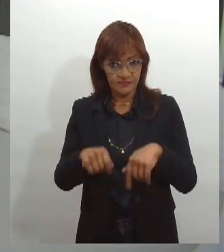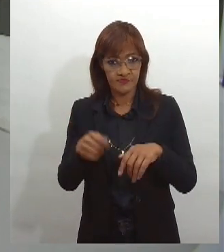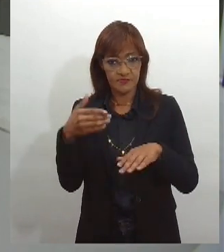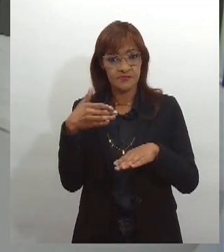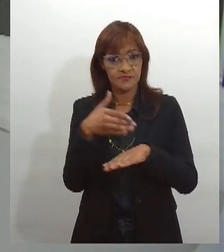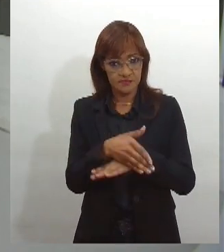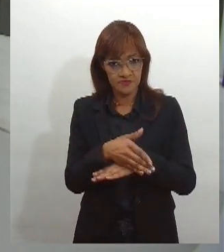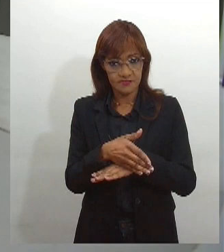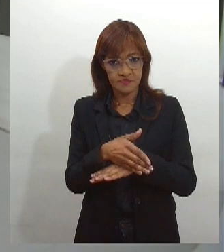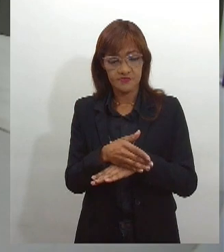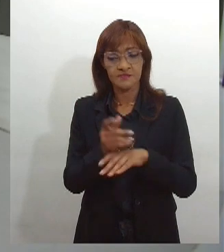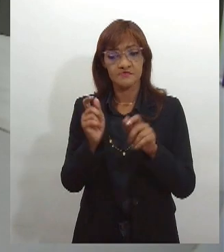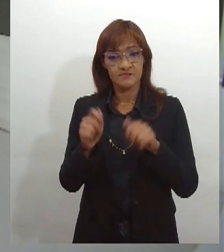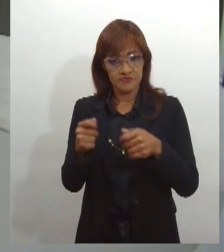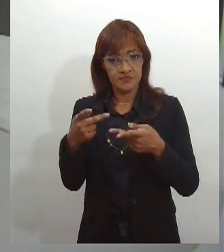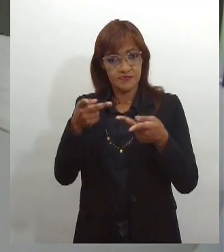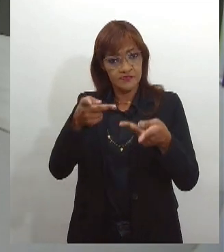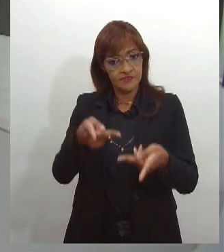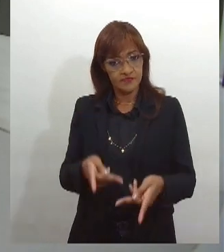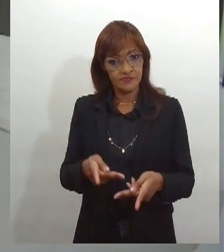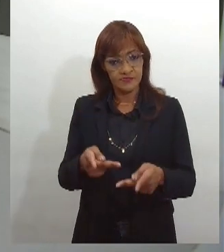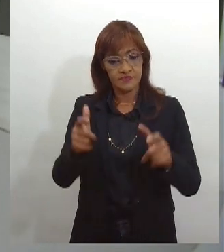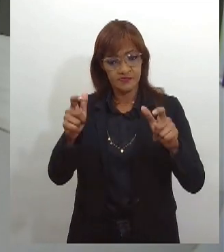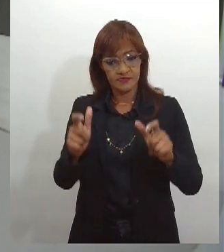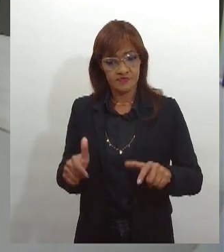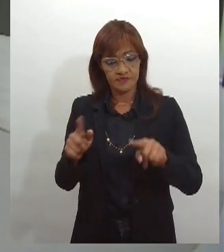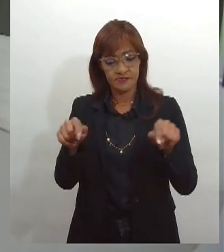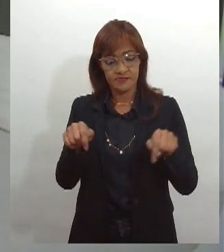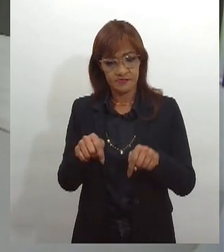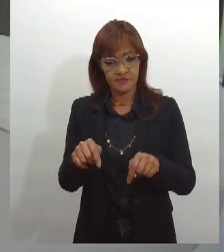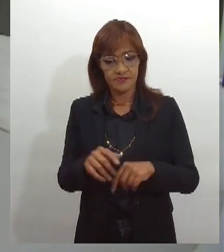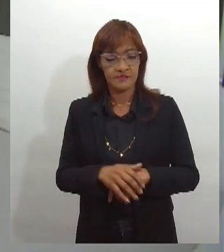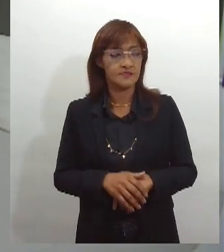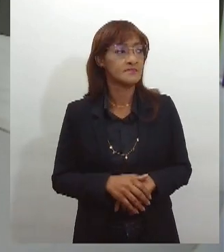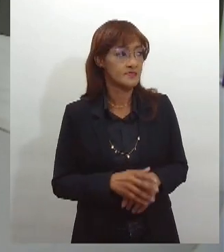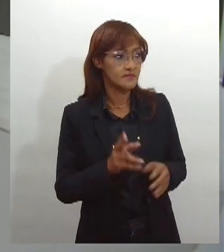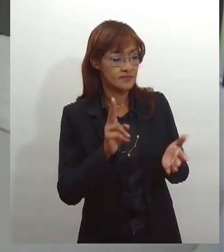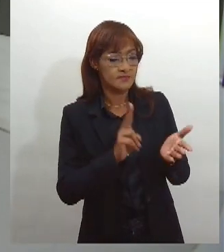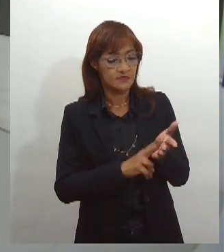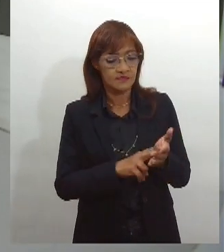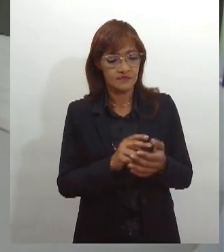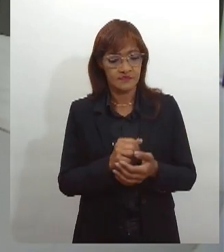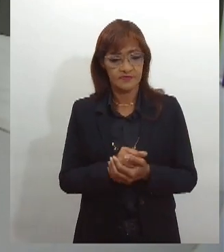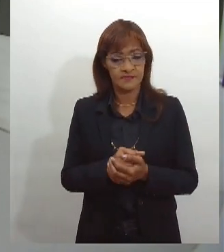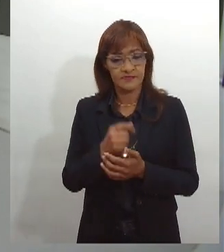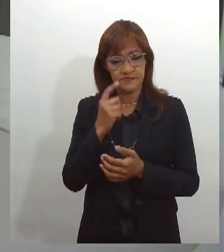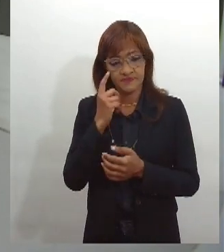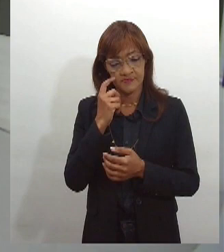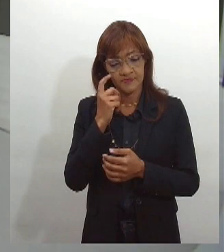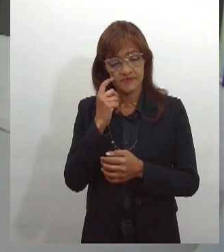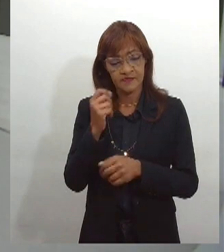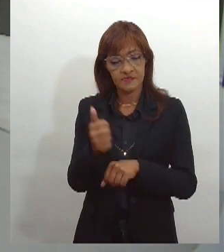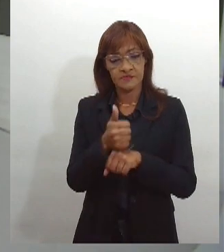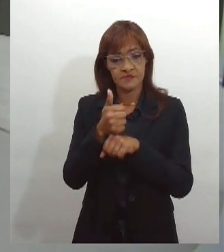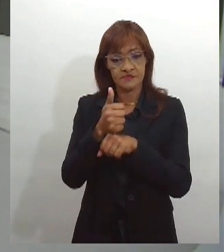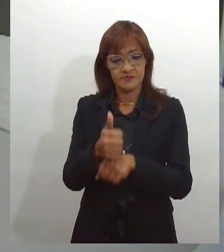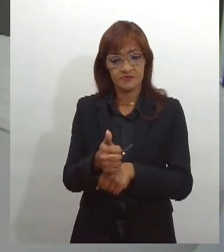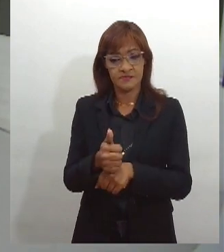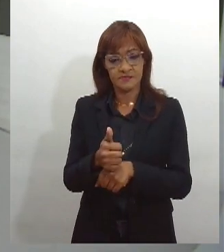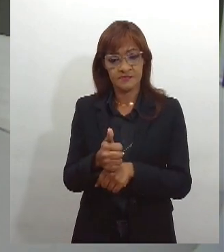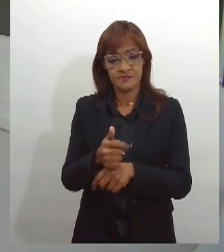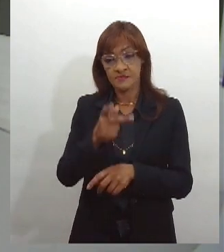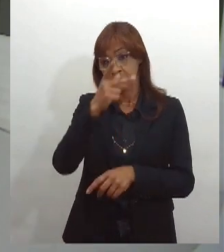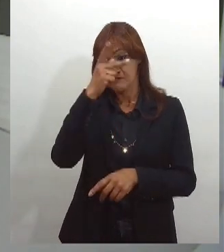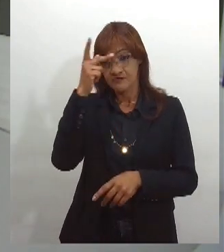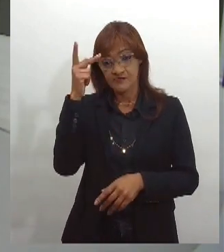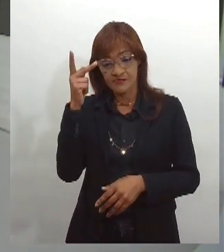visitar o espaço. Sim, sim. Artísticos, pessoas da área, pessoas que não são da área,